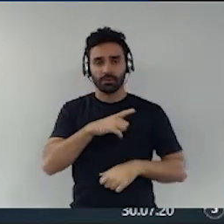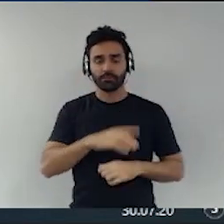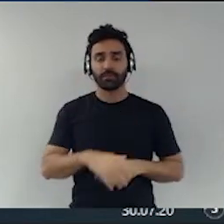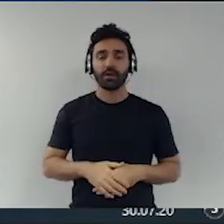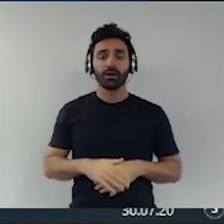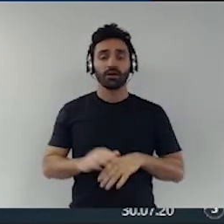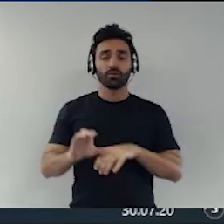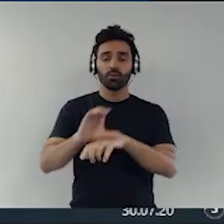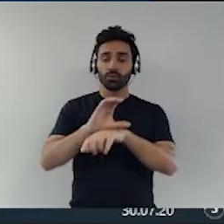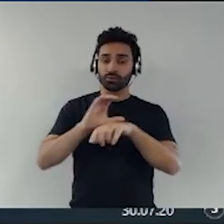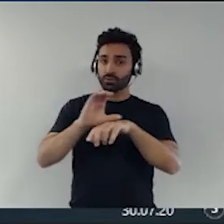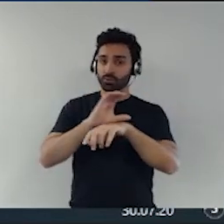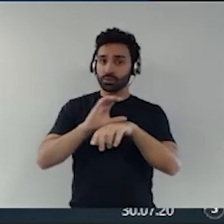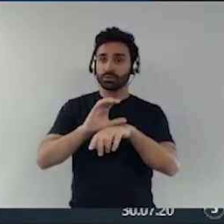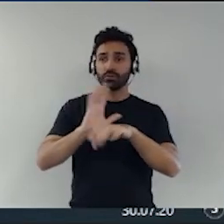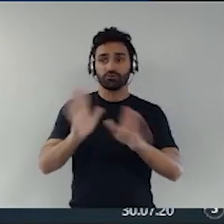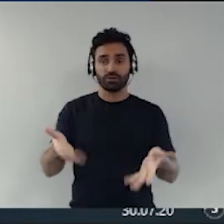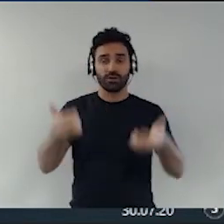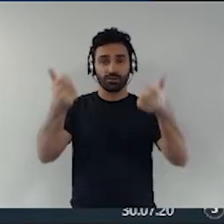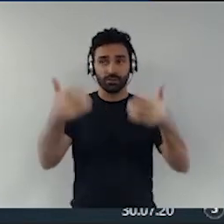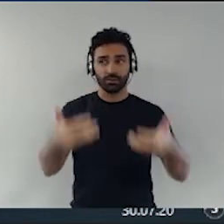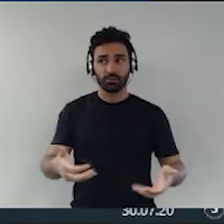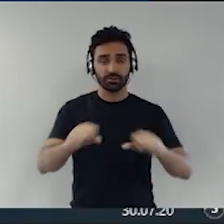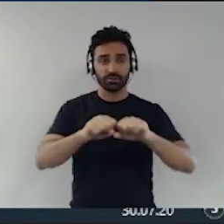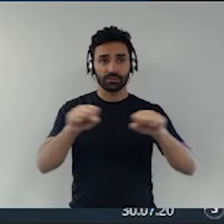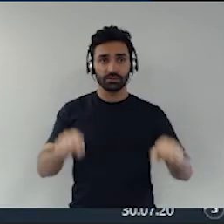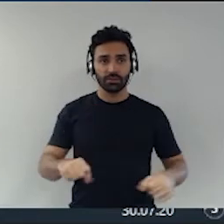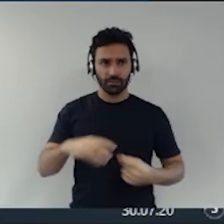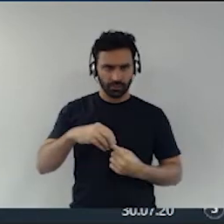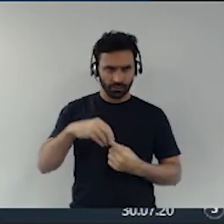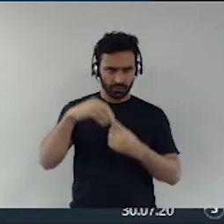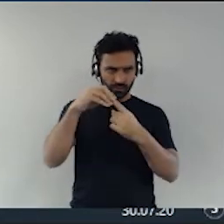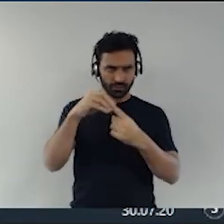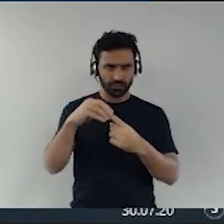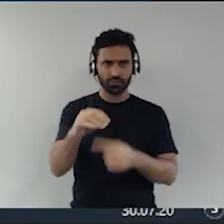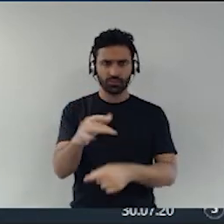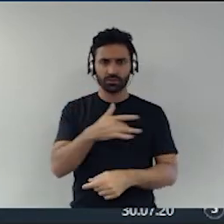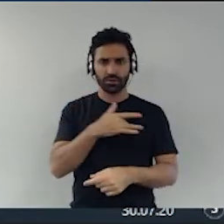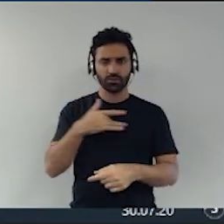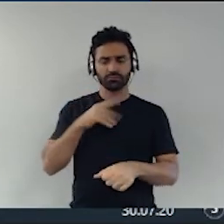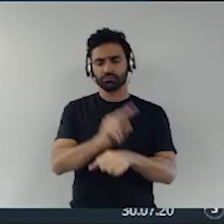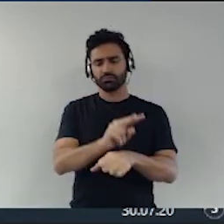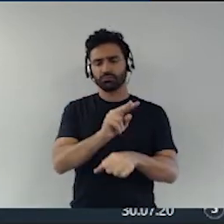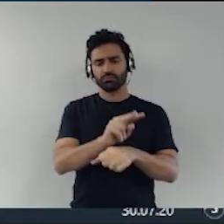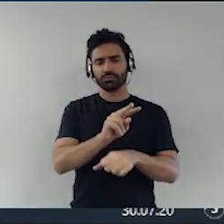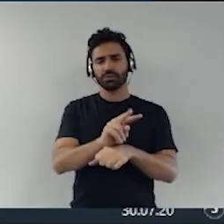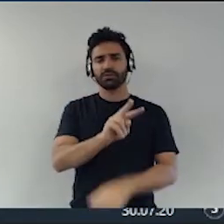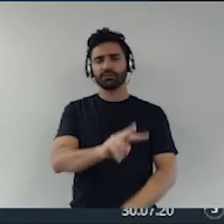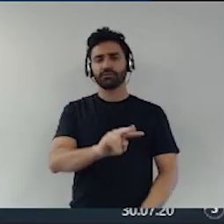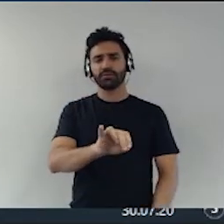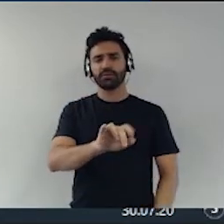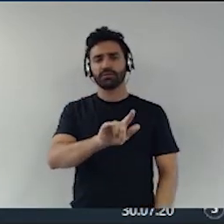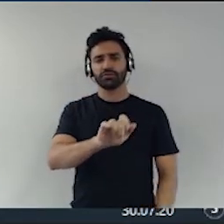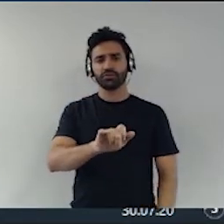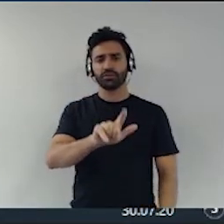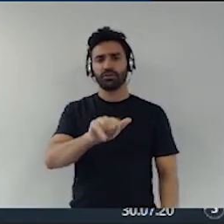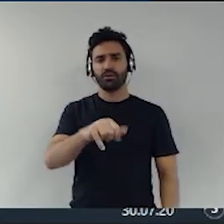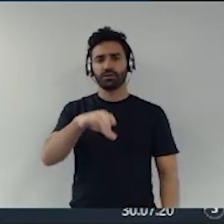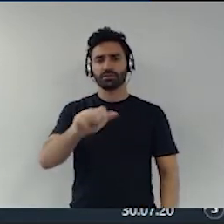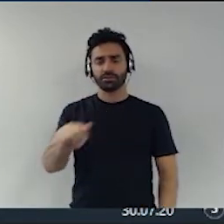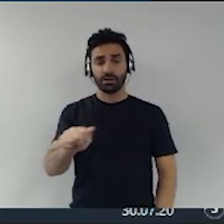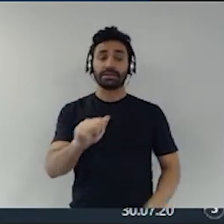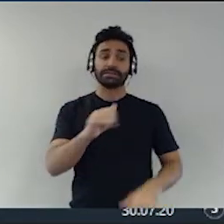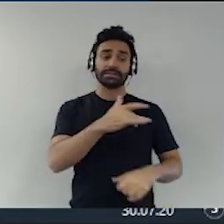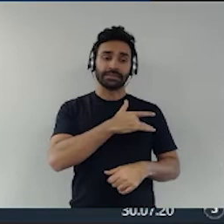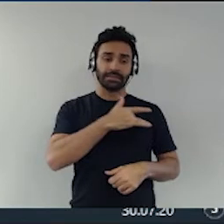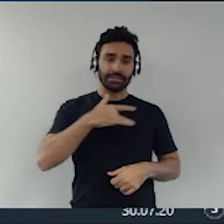Constituição fala que cabe ao Sistema Único de Saúde realizar as ações de vigilância sanitária e vigilância epidemiológica. É isso que